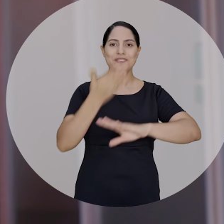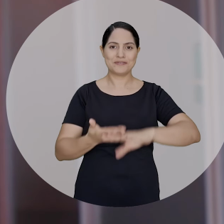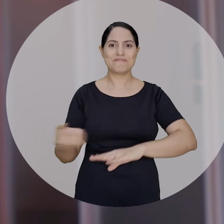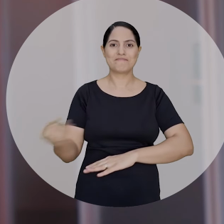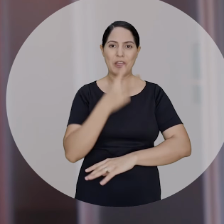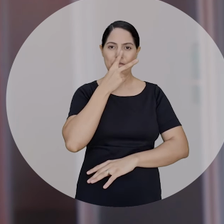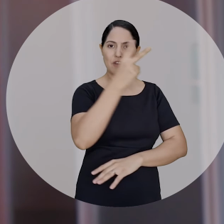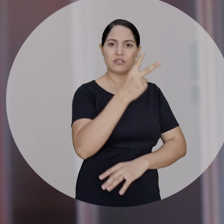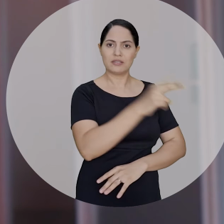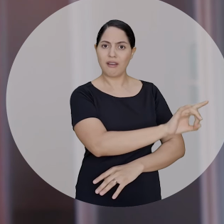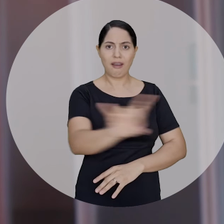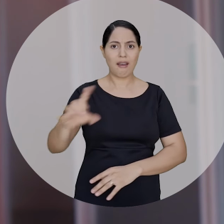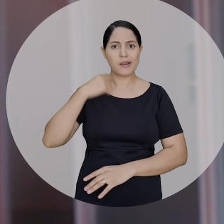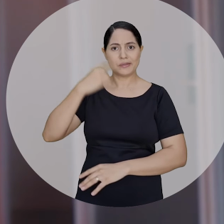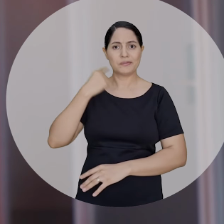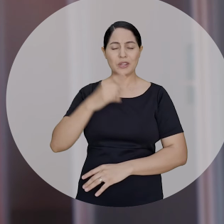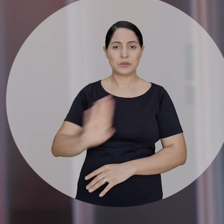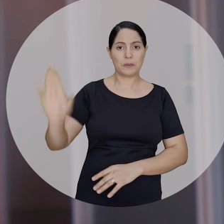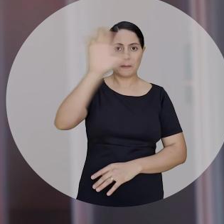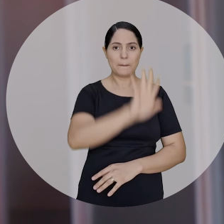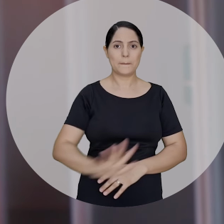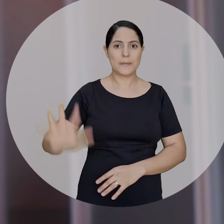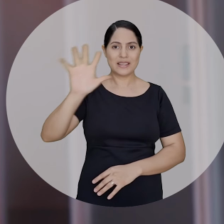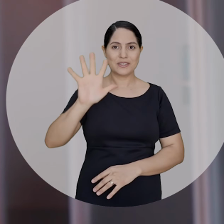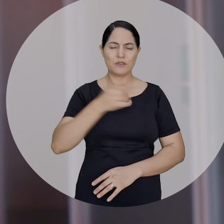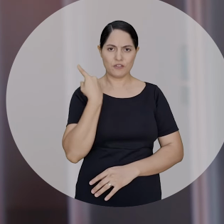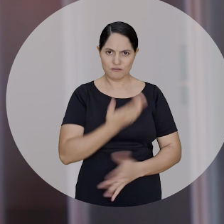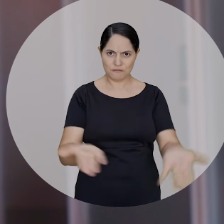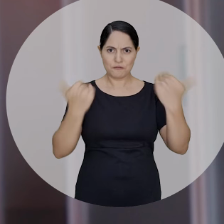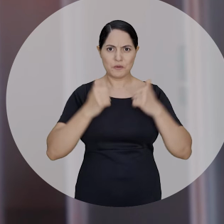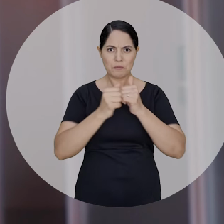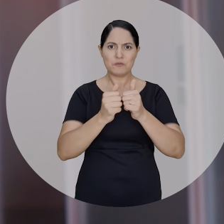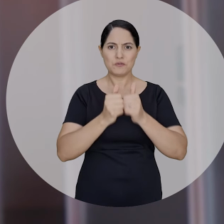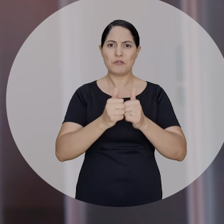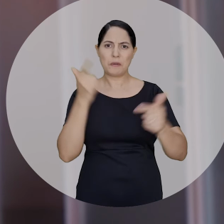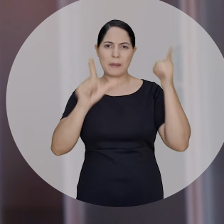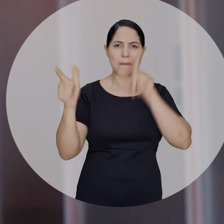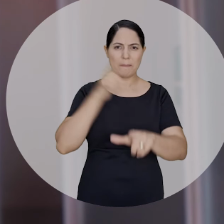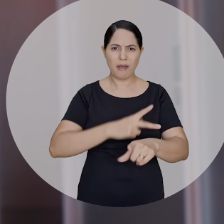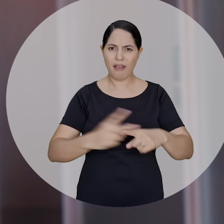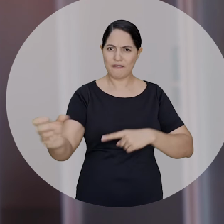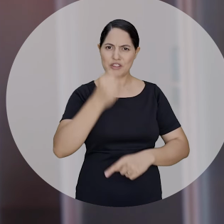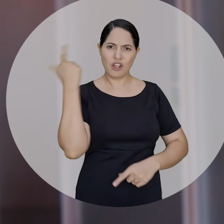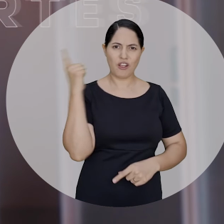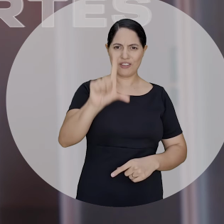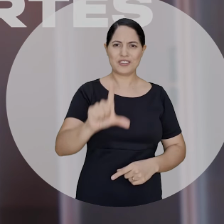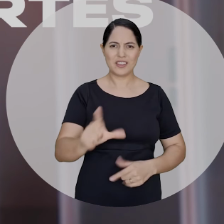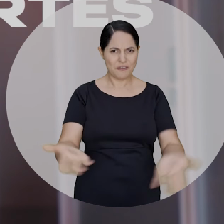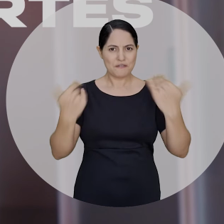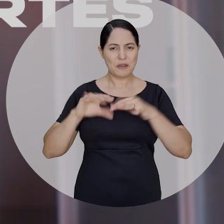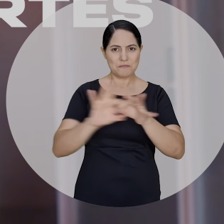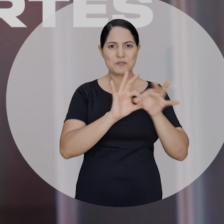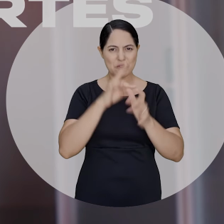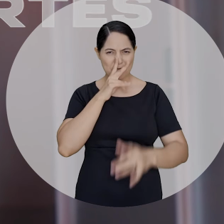as palavras de cada advogada e advogado desse país. Vamos juntos por mais vitórias e conquistas, porque unidos somos